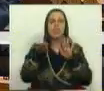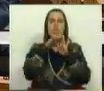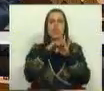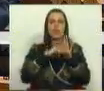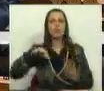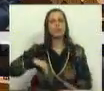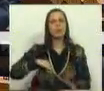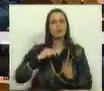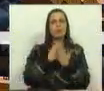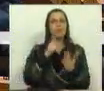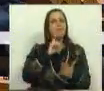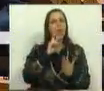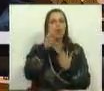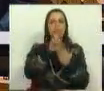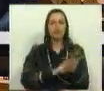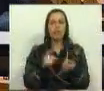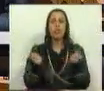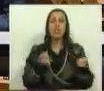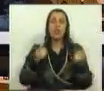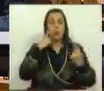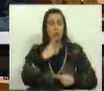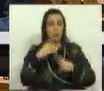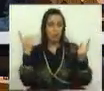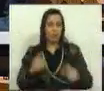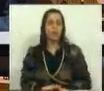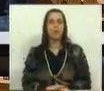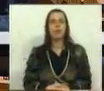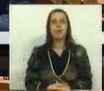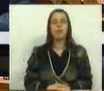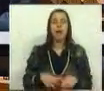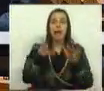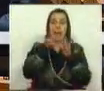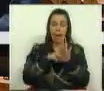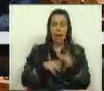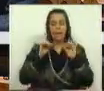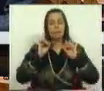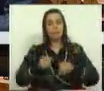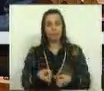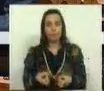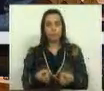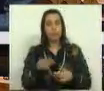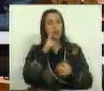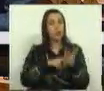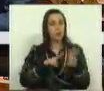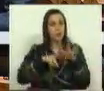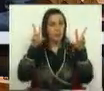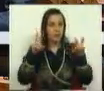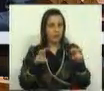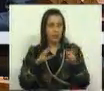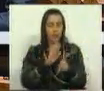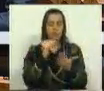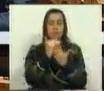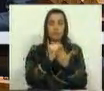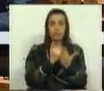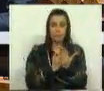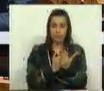estatuto remuneratório dos gestores públicos, a regra passa a ser, e estou a citar, a